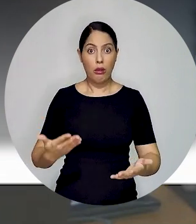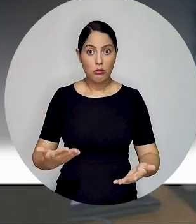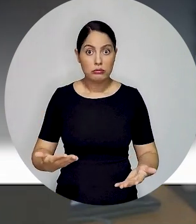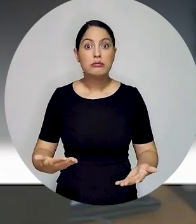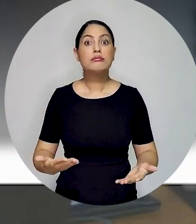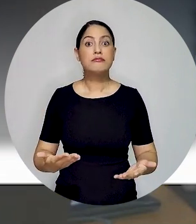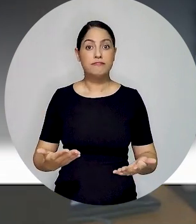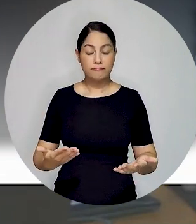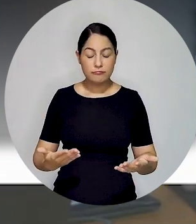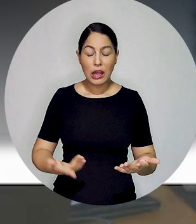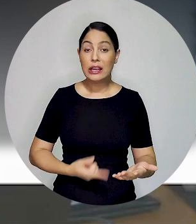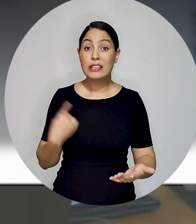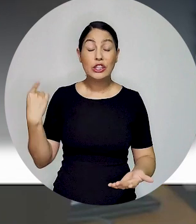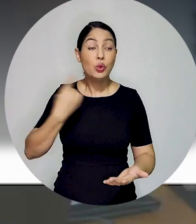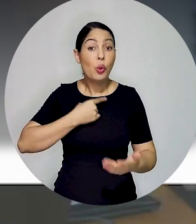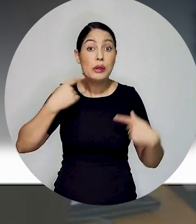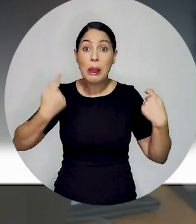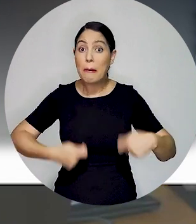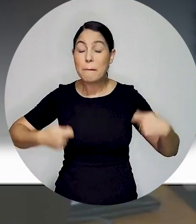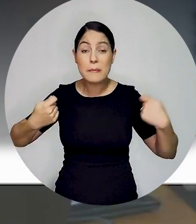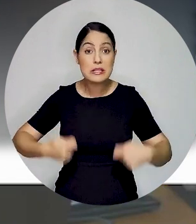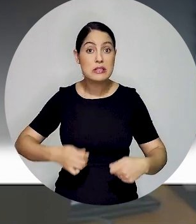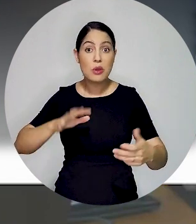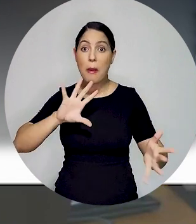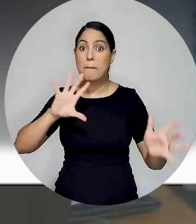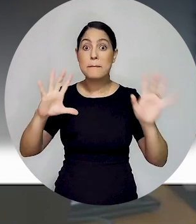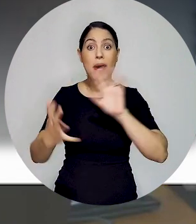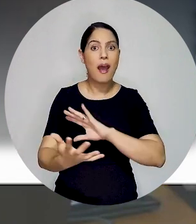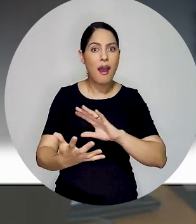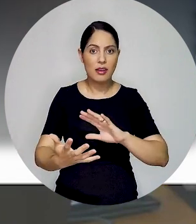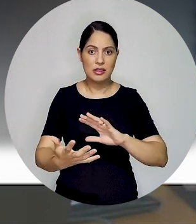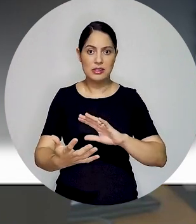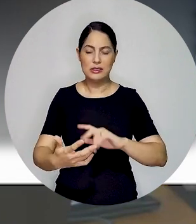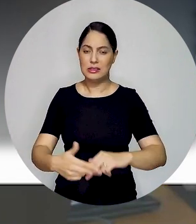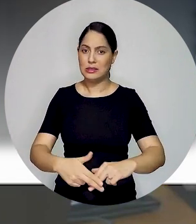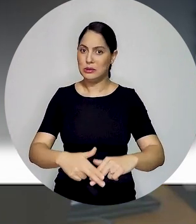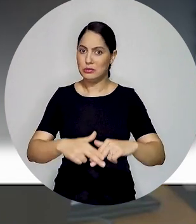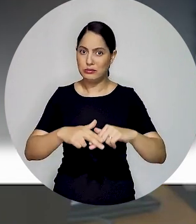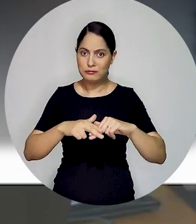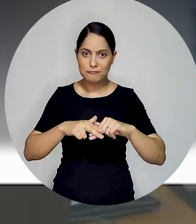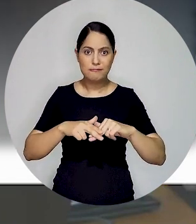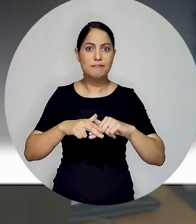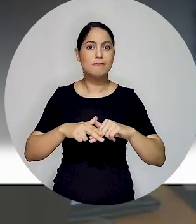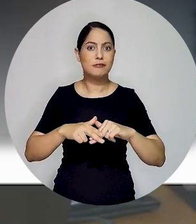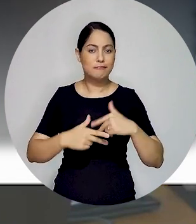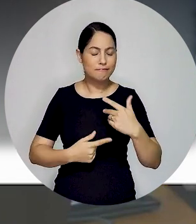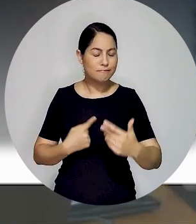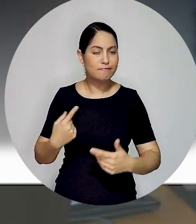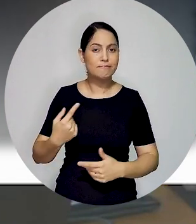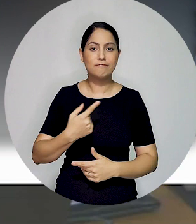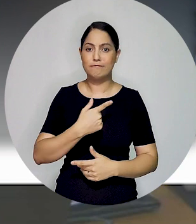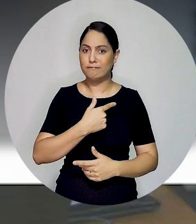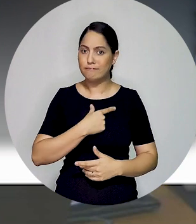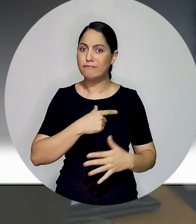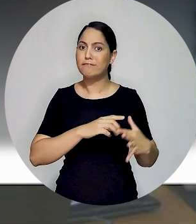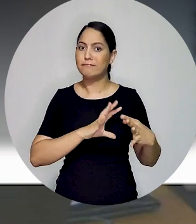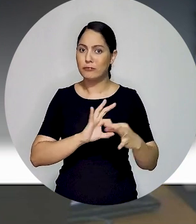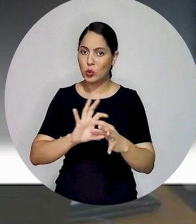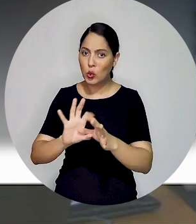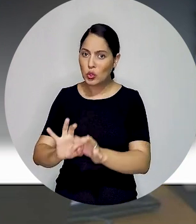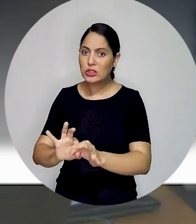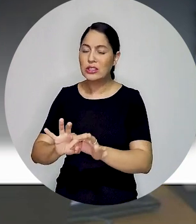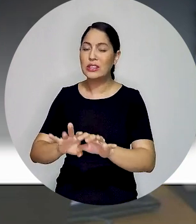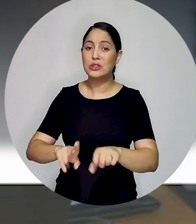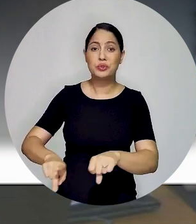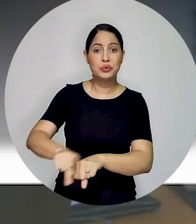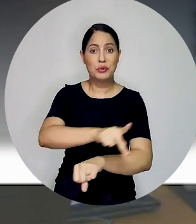foi algo surpreendente, algo que nos levou ao extremo, a mais intensa